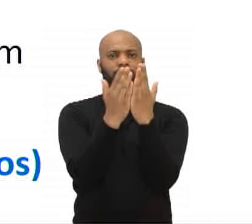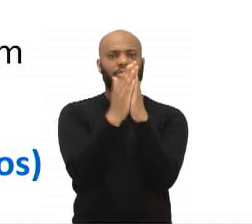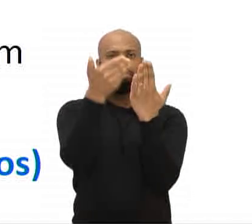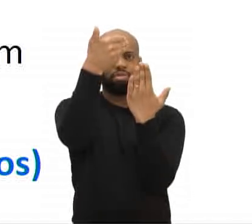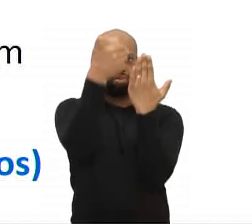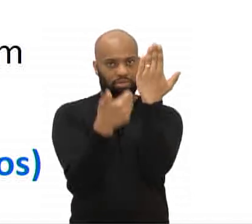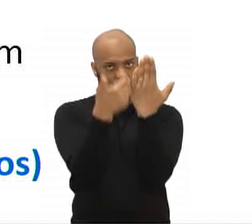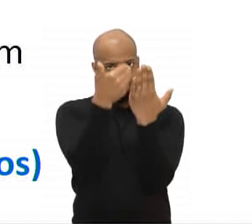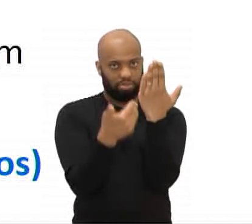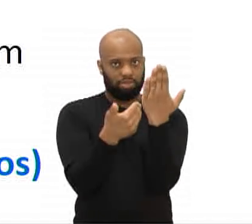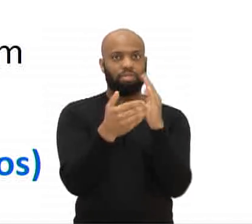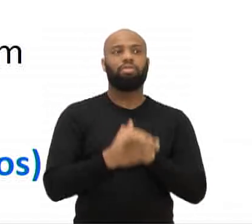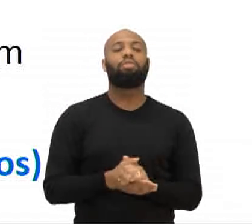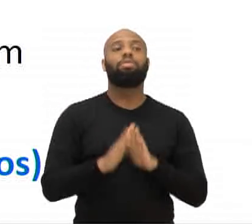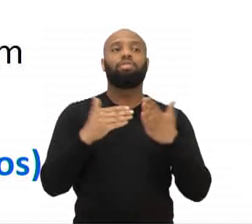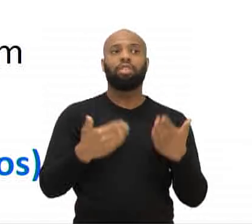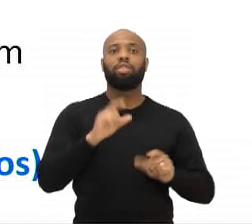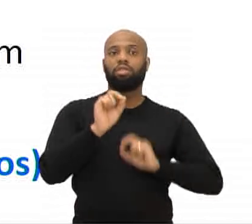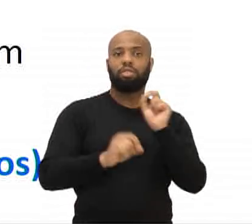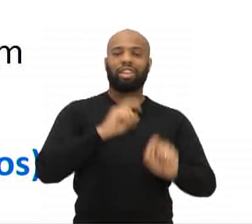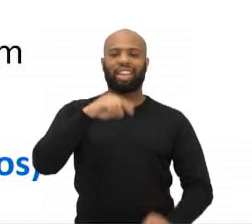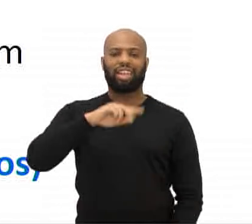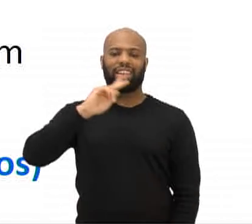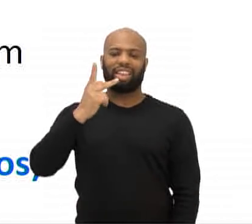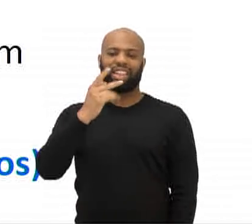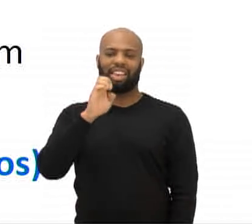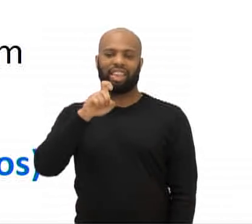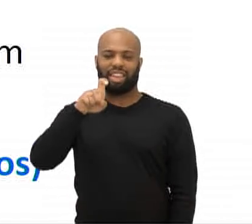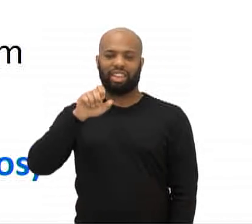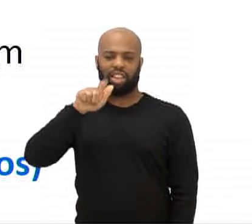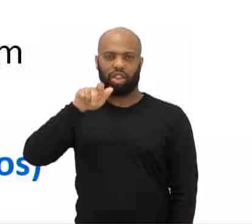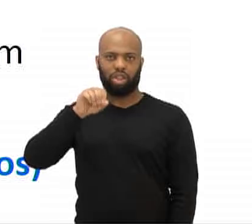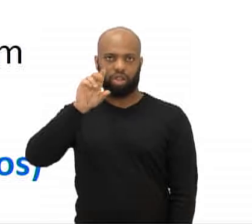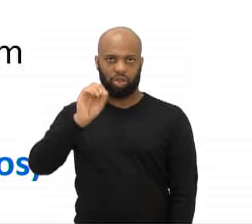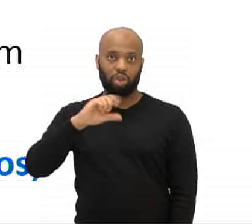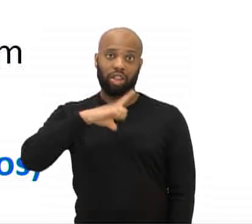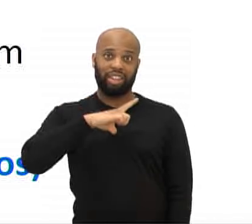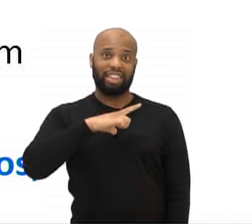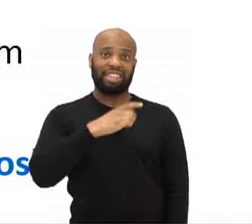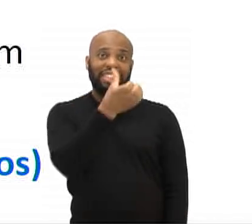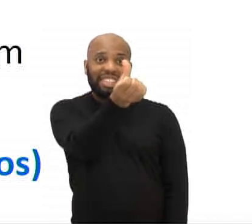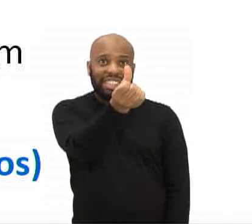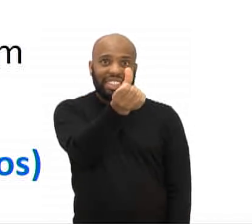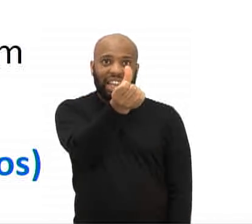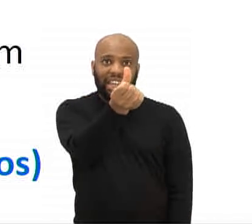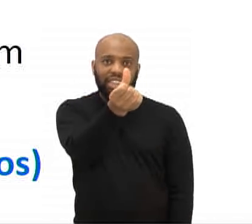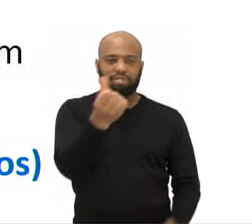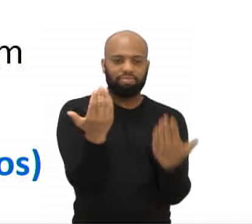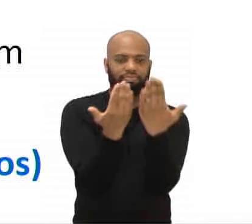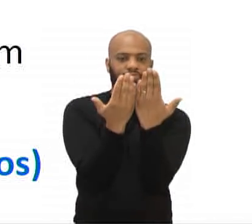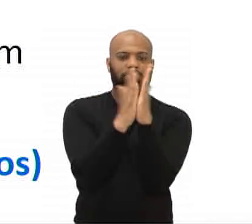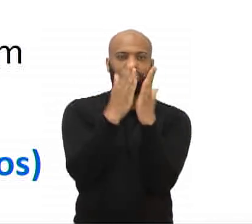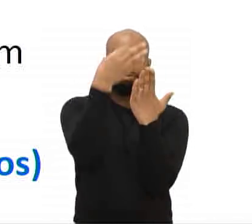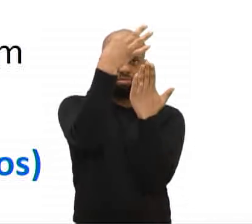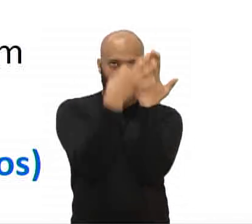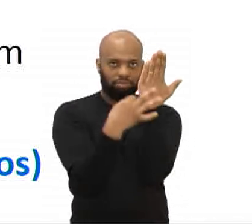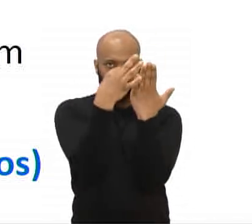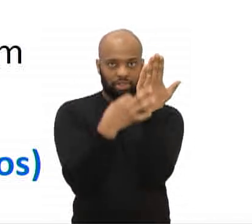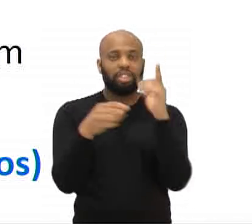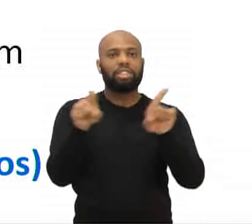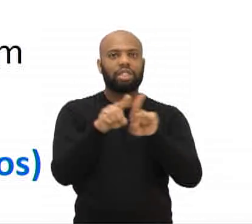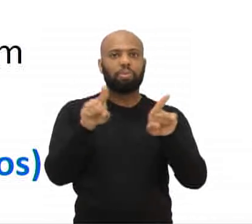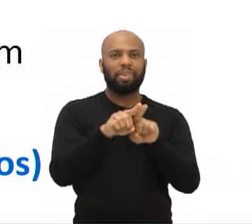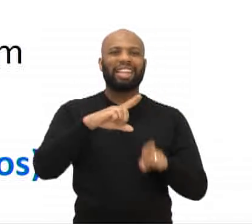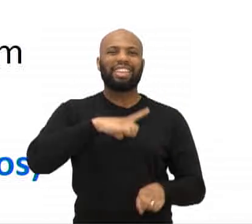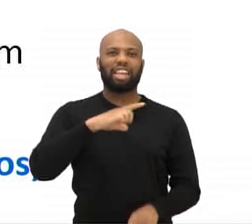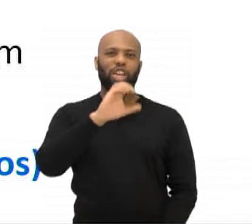simetria. Seria o hexágono regular, ele tem 6 eixos, e o octógono, onde ele tem 8 eixos.